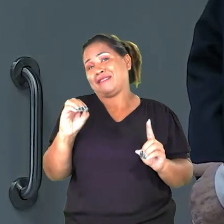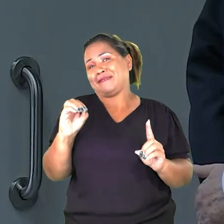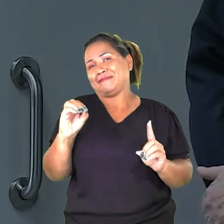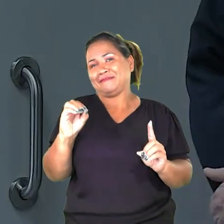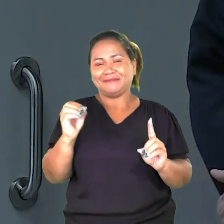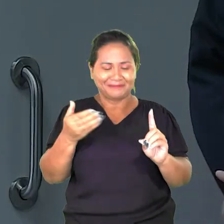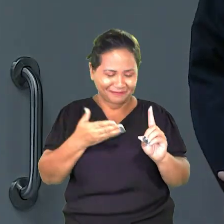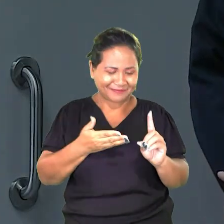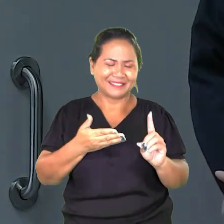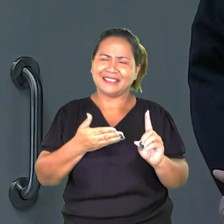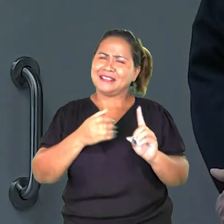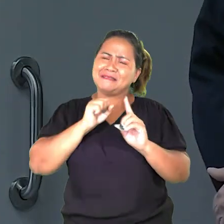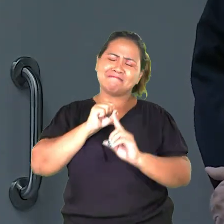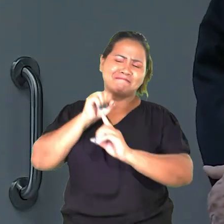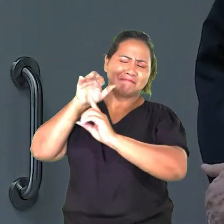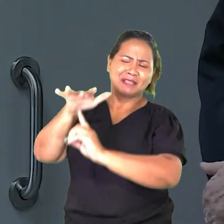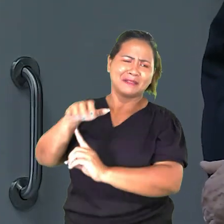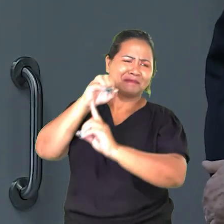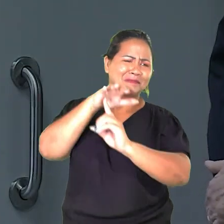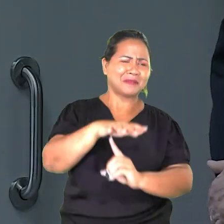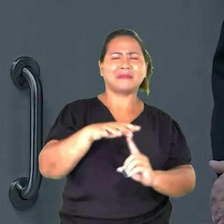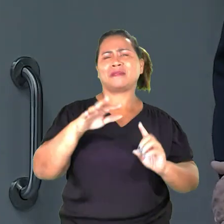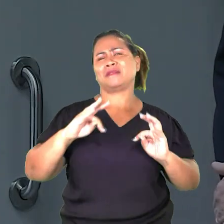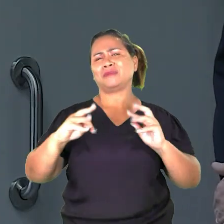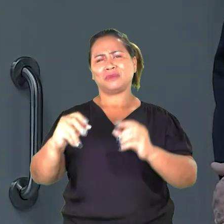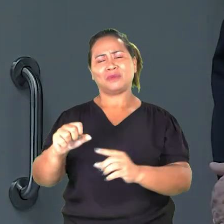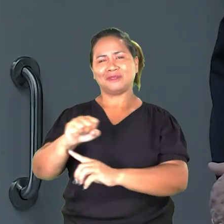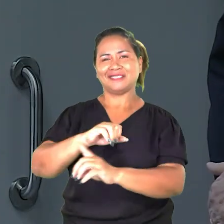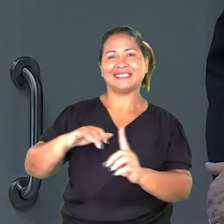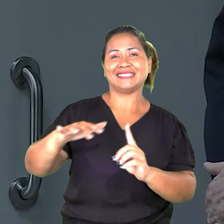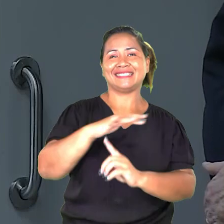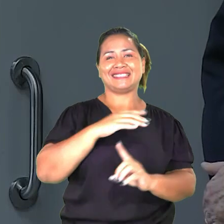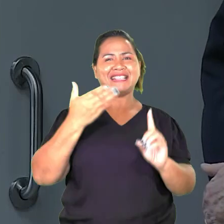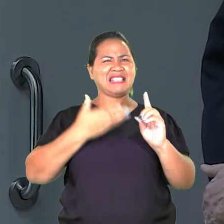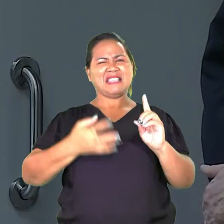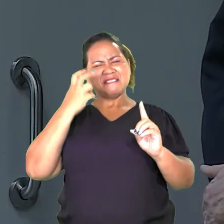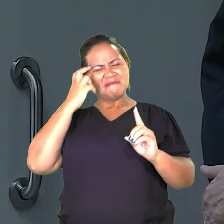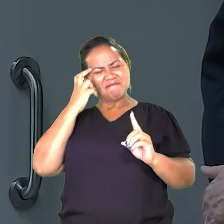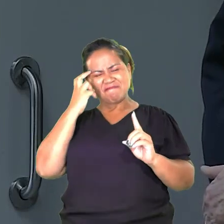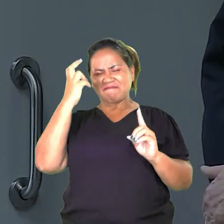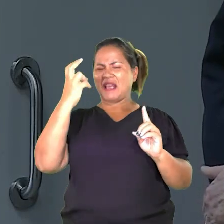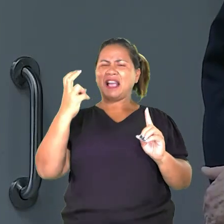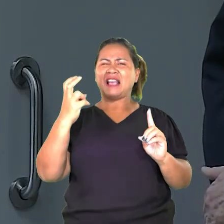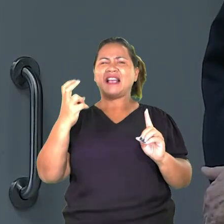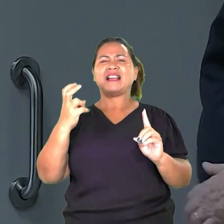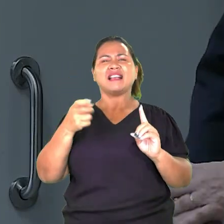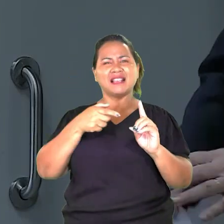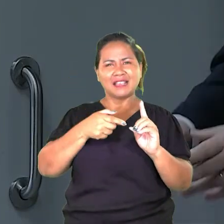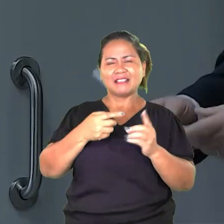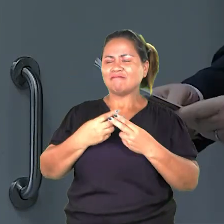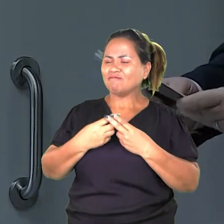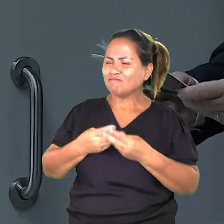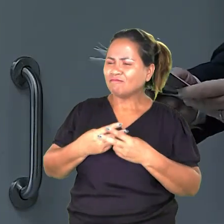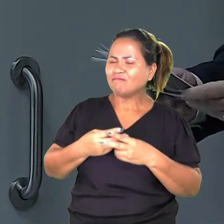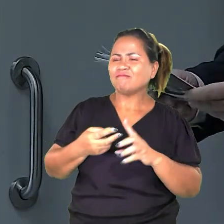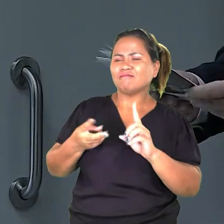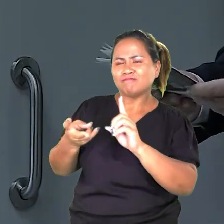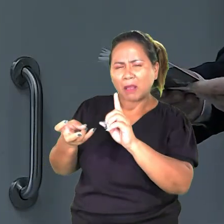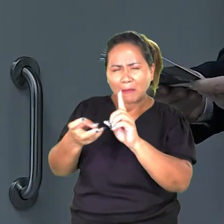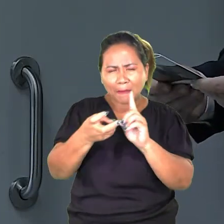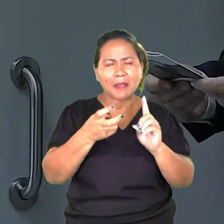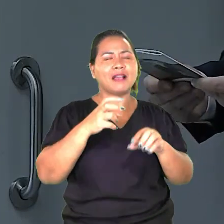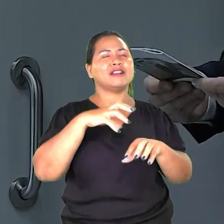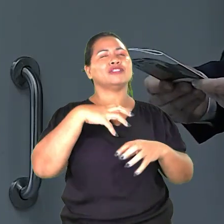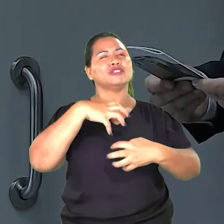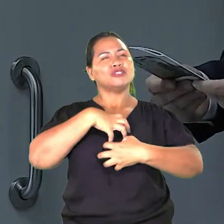dos 80. Seria uma bênção para a humanidade, com sua sagacidade, seu discernimento e seu